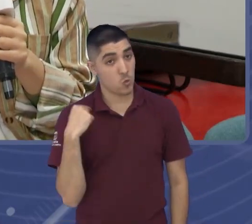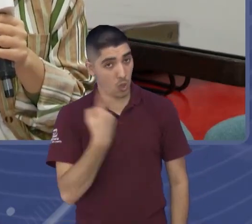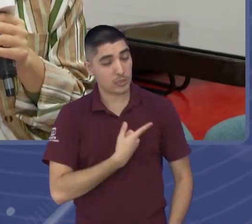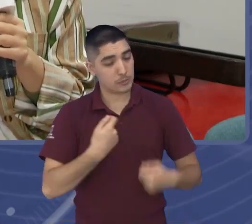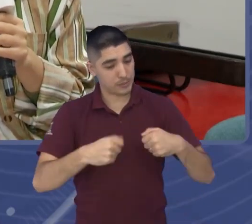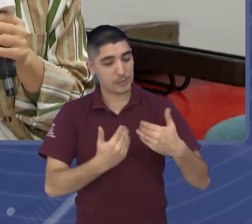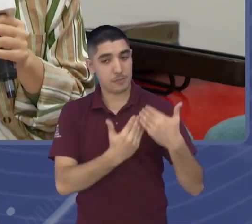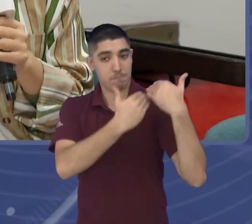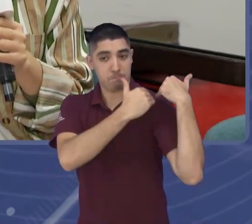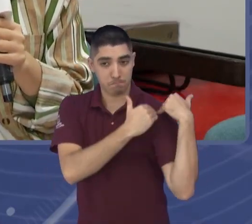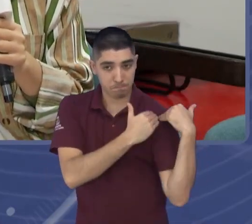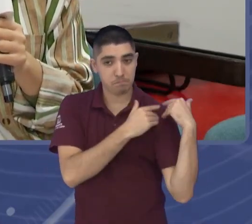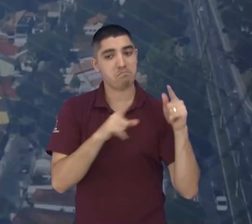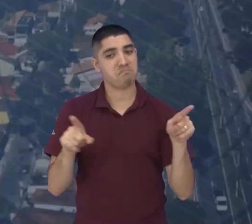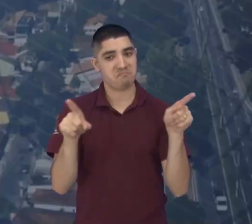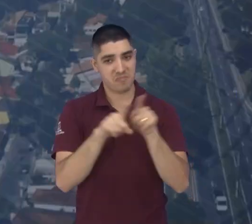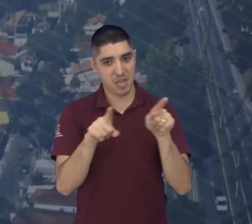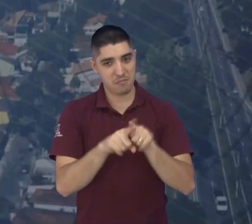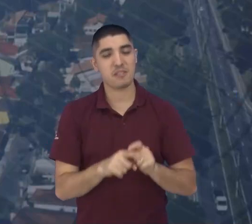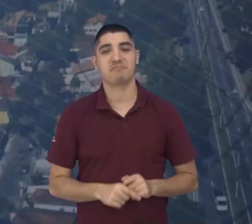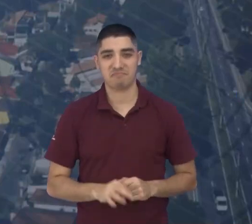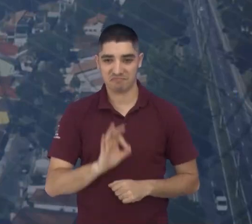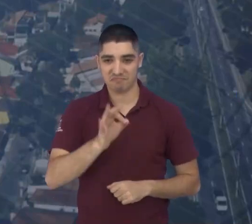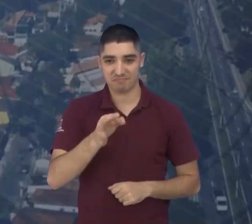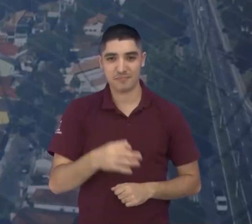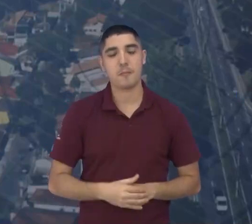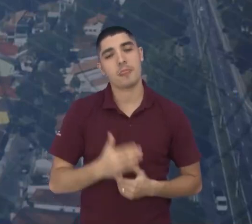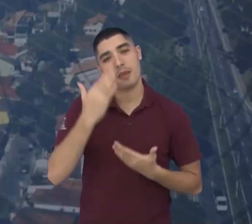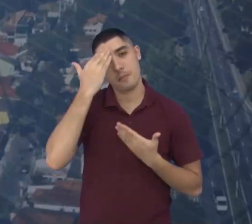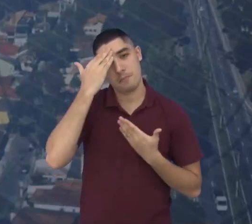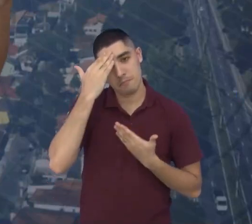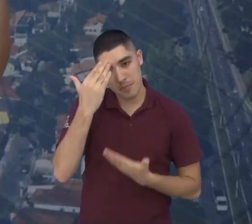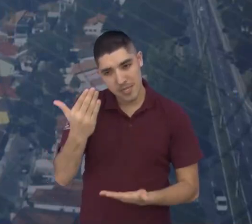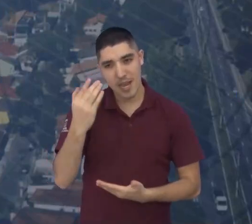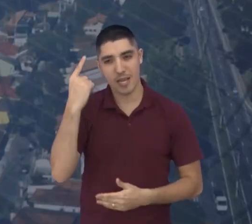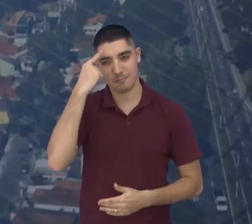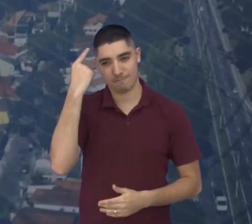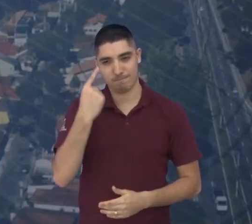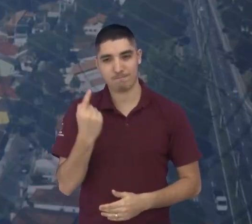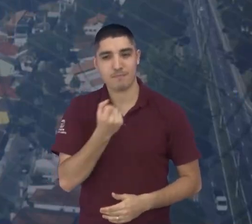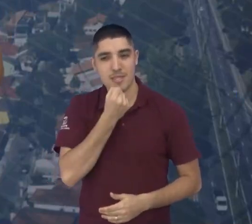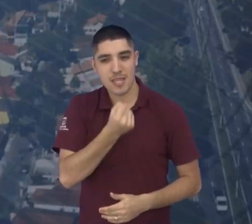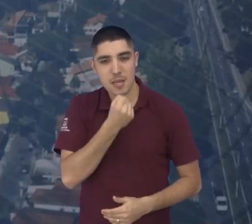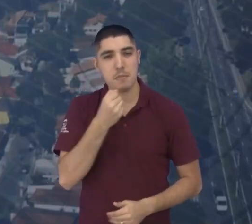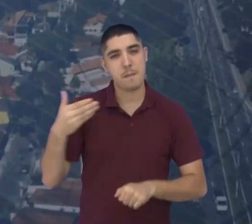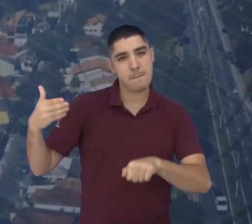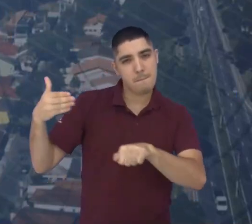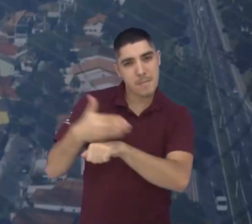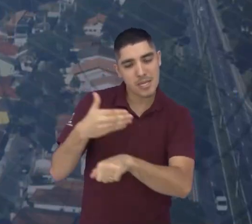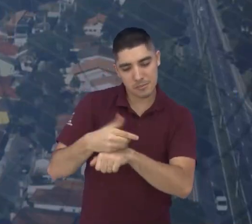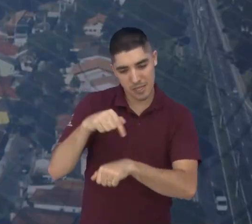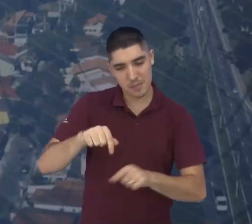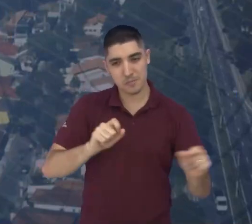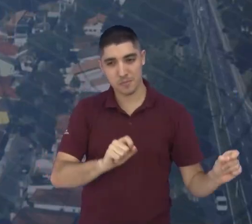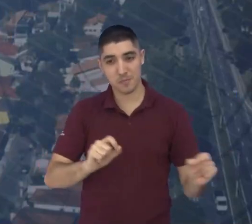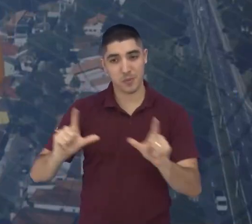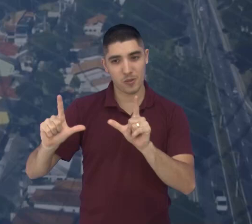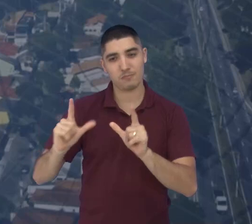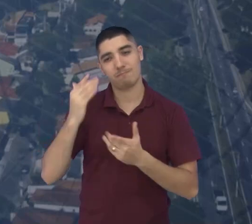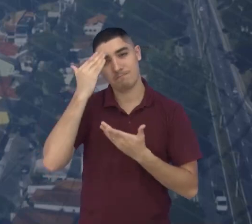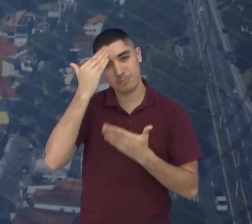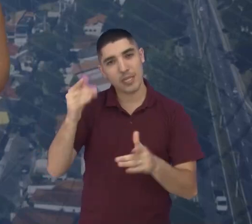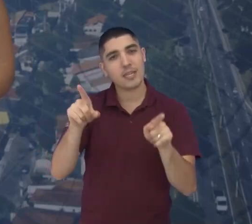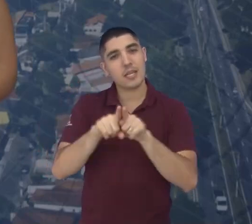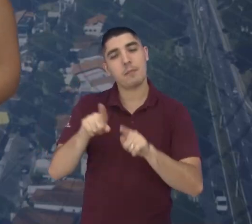parte, devemos e podemos fazer a nossa parte, né, Tamires? Muito obrigada mais uma vez por participar durante todo o programa com a gente. Agradeça